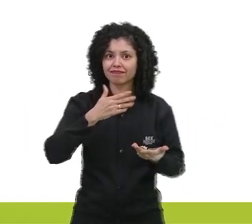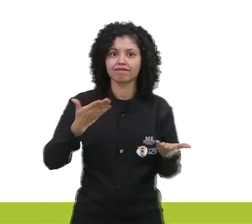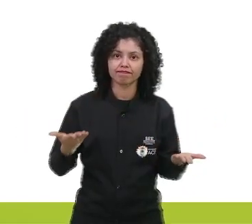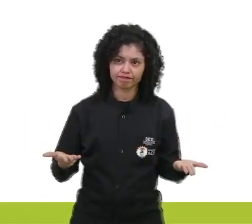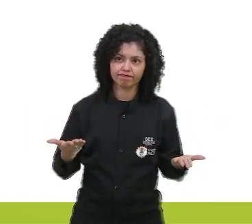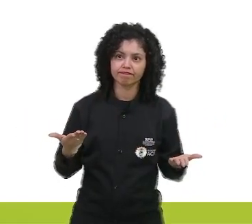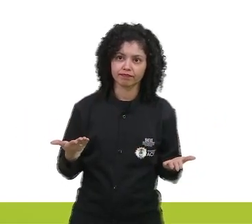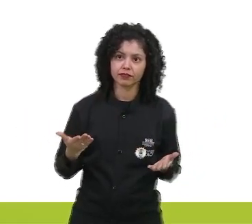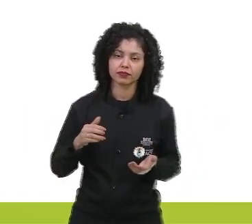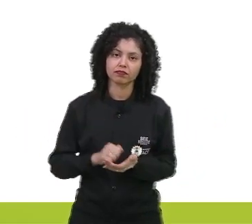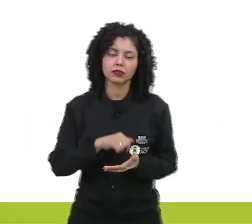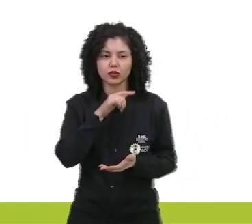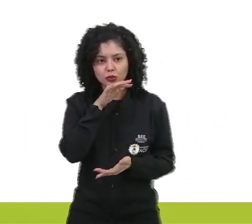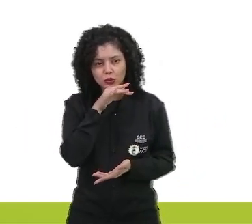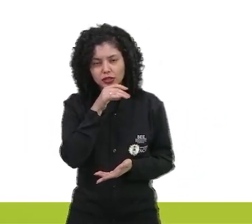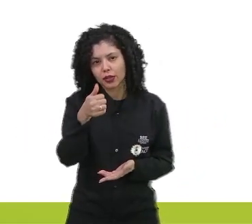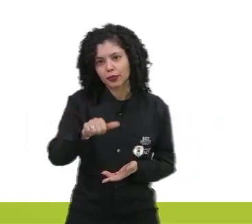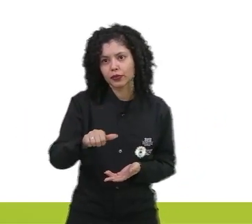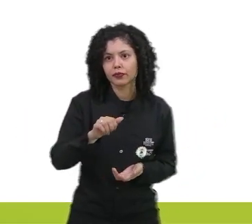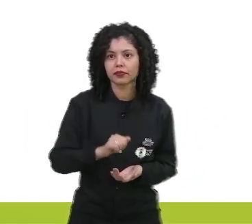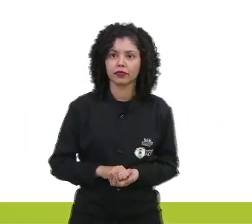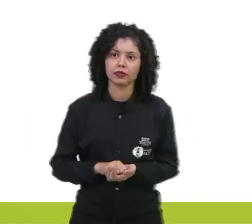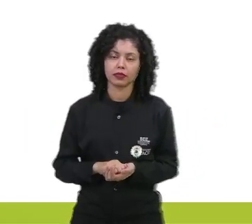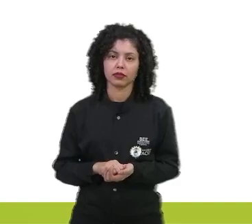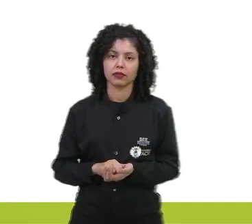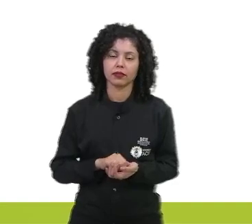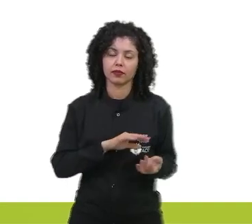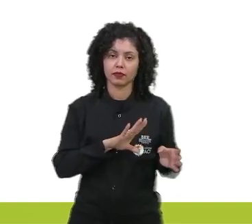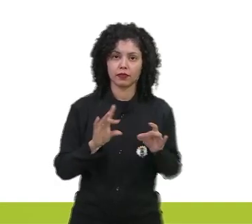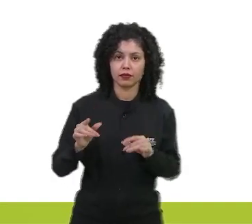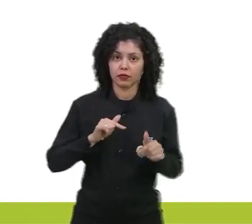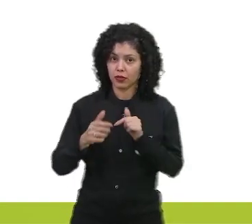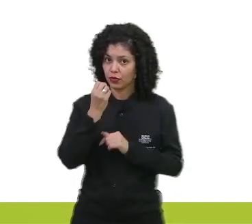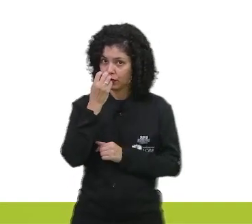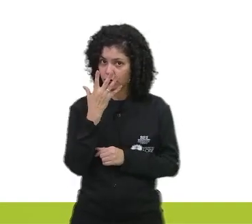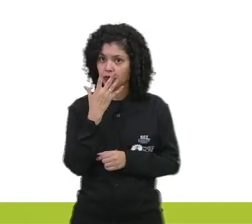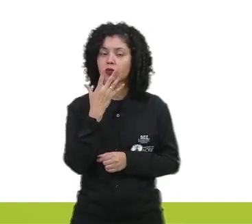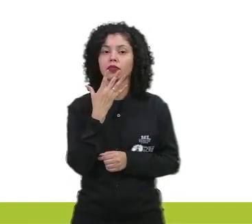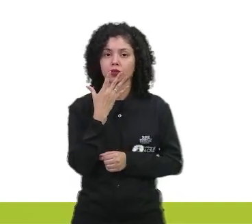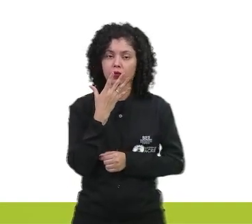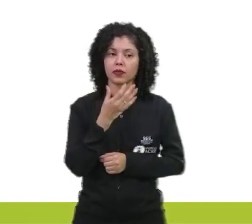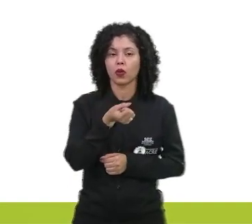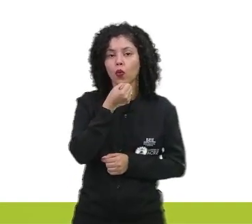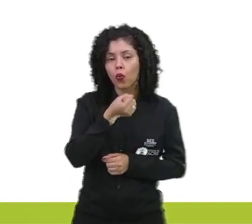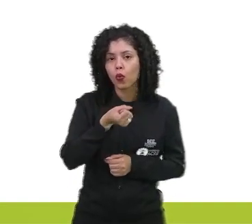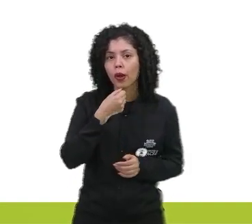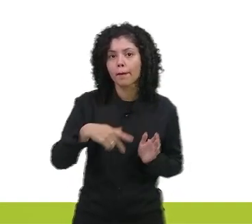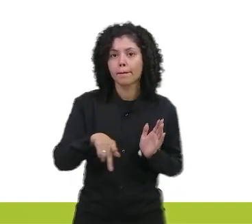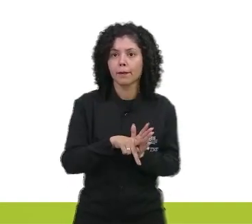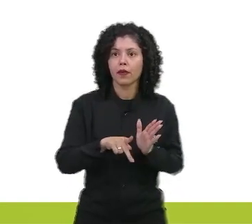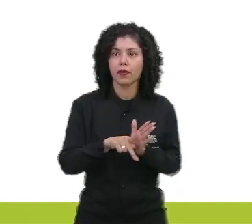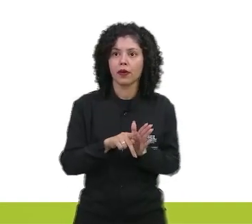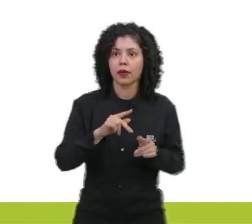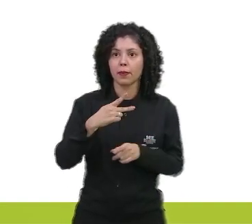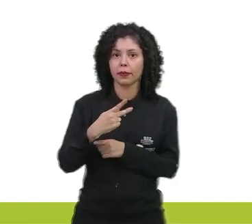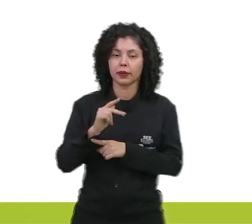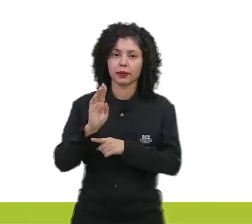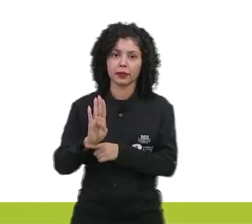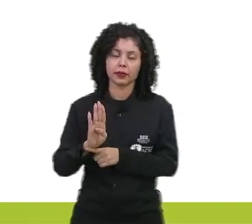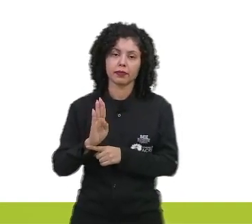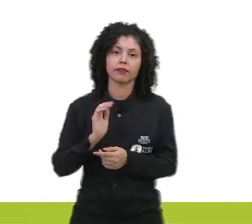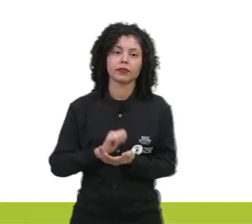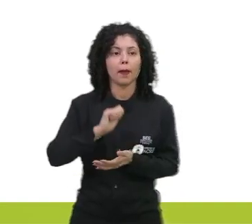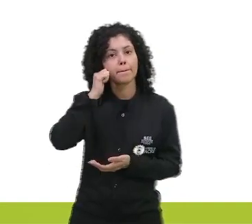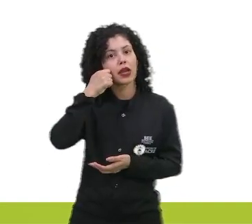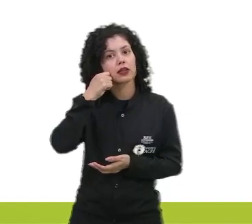muito deprimente, no caso aqui. O Sebastião Salgado, ele trabalha a fotografia documental em PIB, né, em preto e